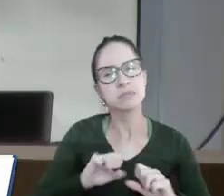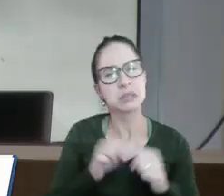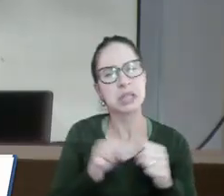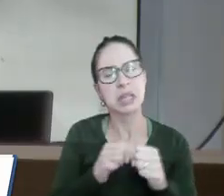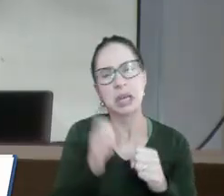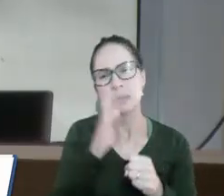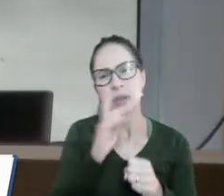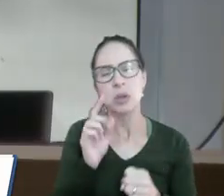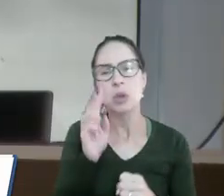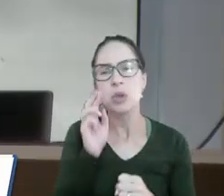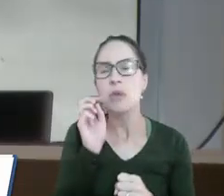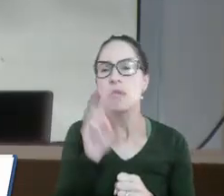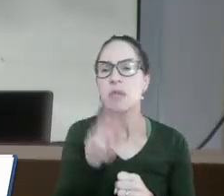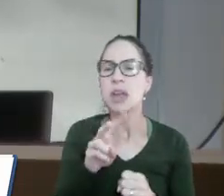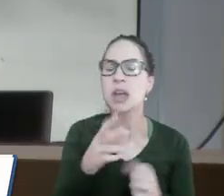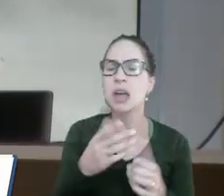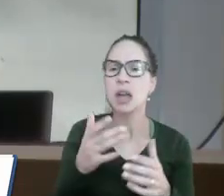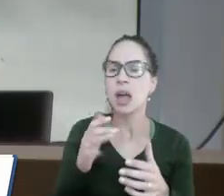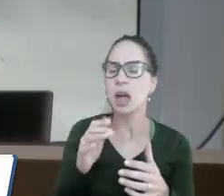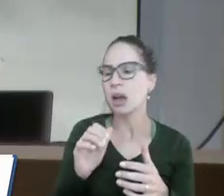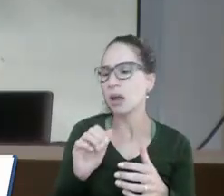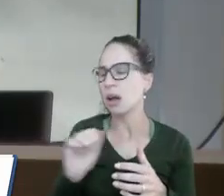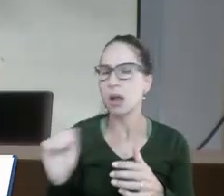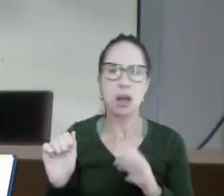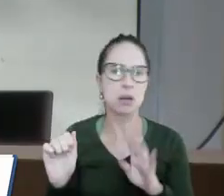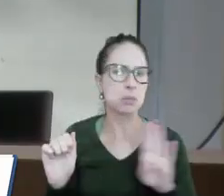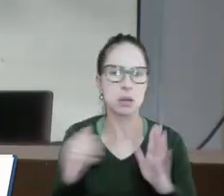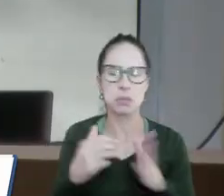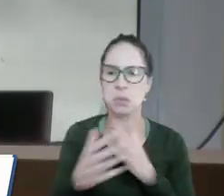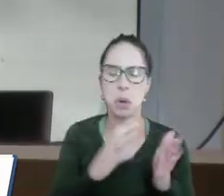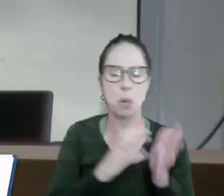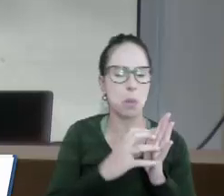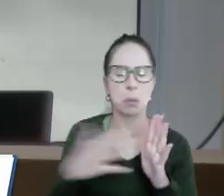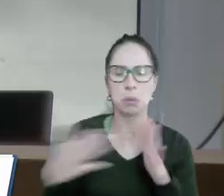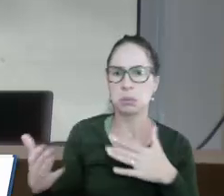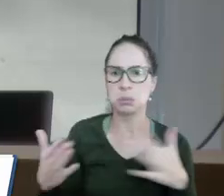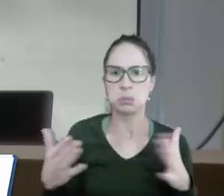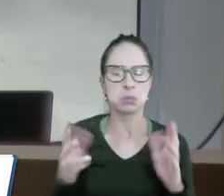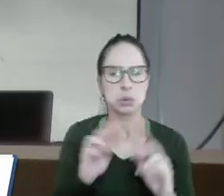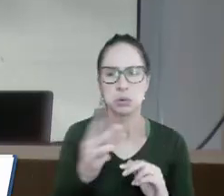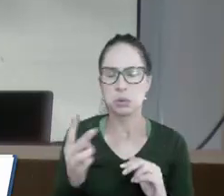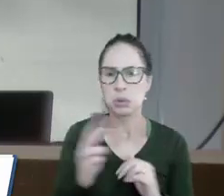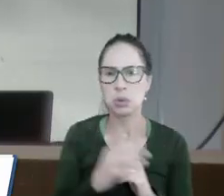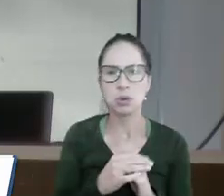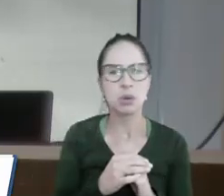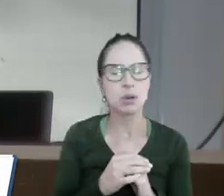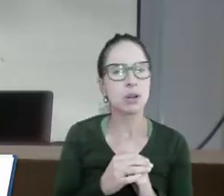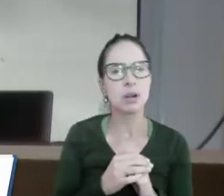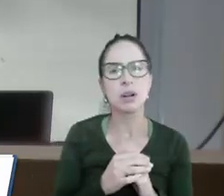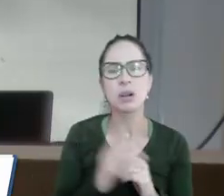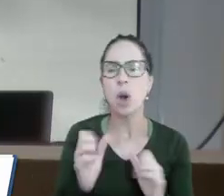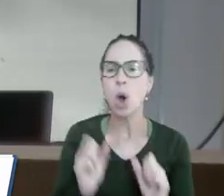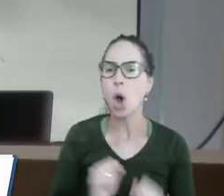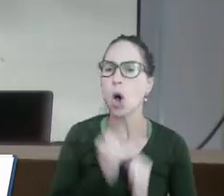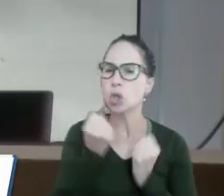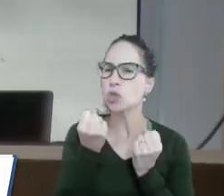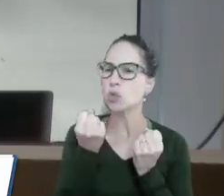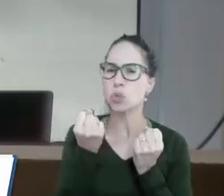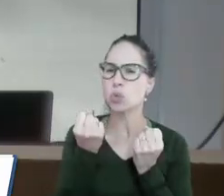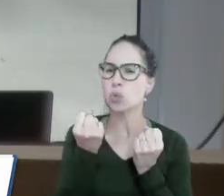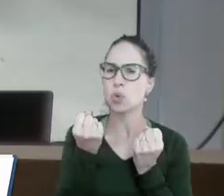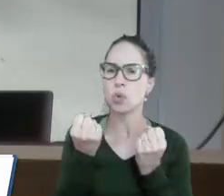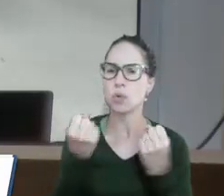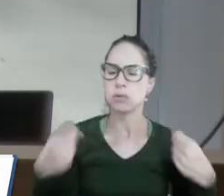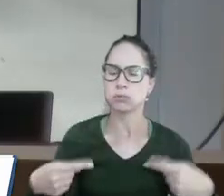vê, Marco, tanto de um lado quanto do outro. Vamos partir para um lado aí. Os dois lados só vê ódio um no outro, querer prejudicar,